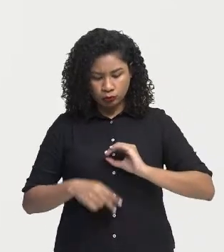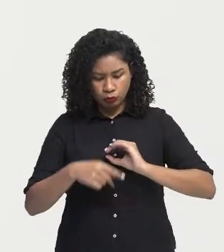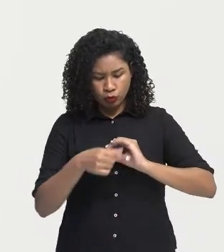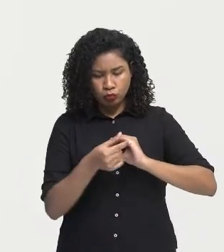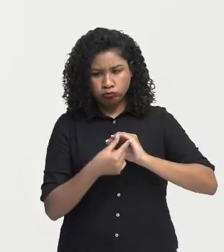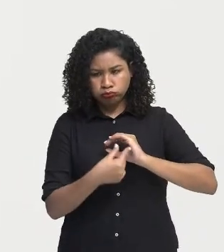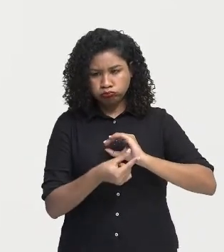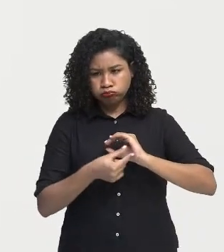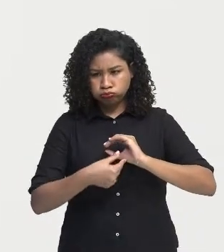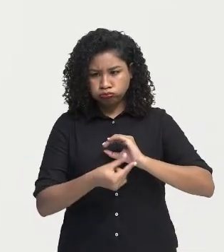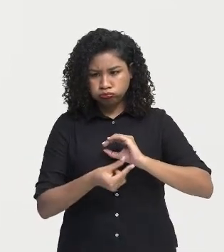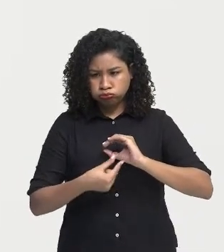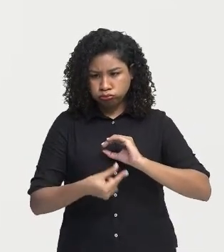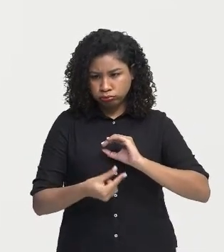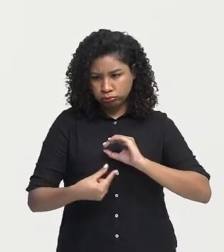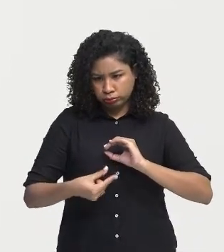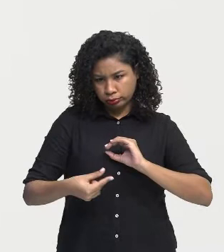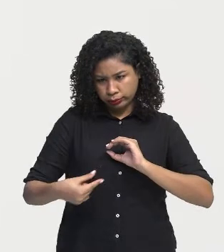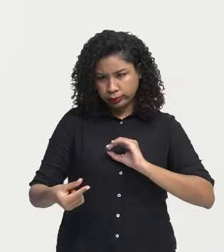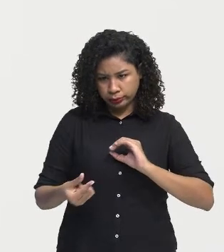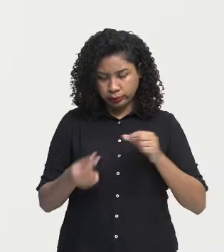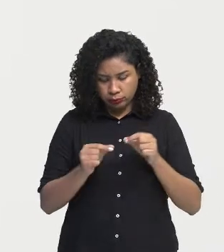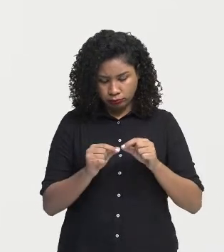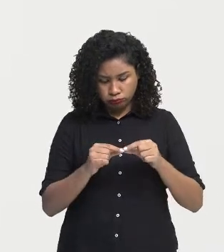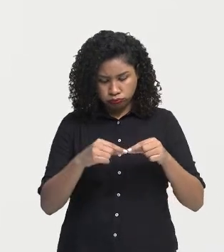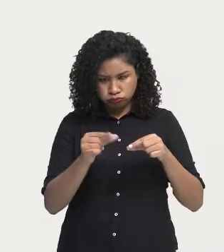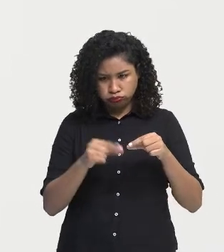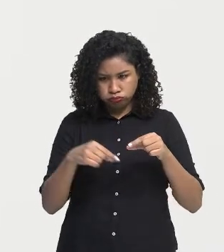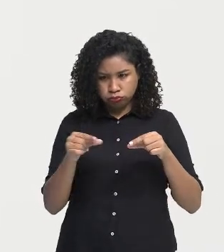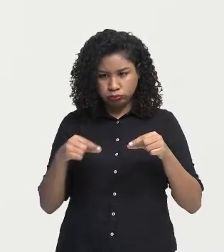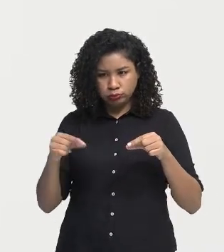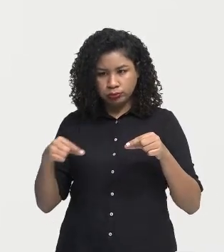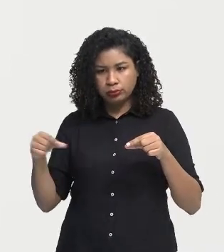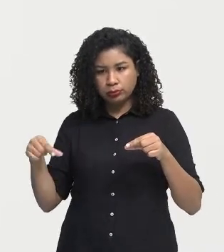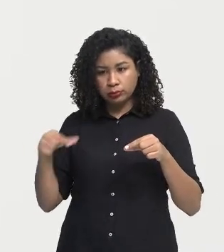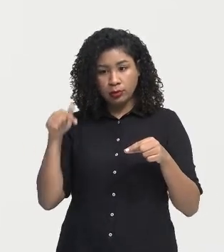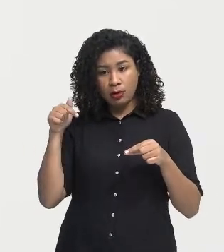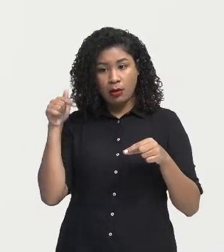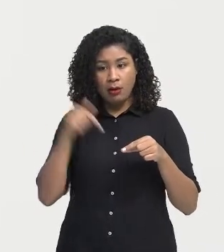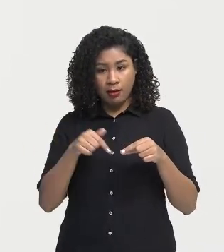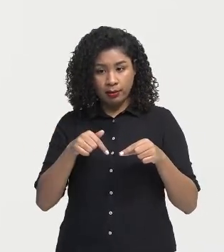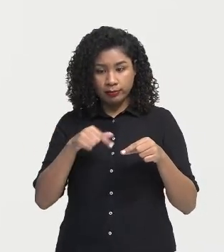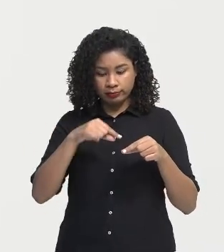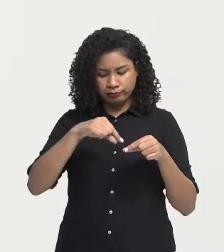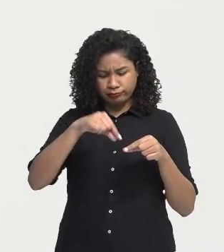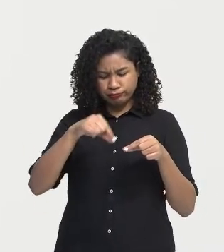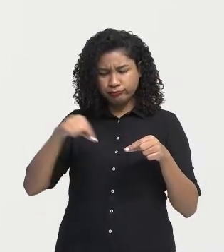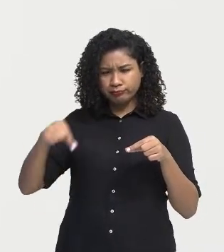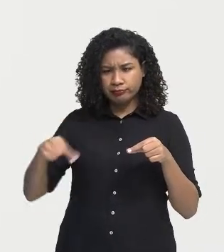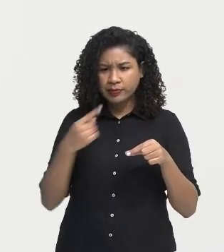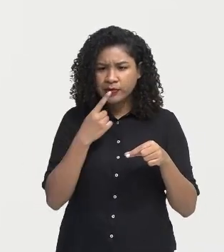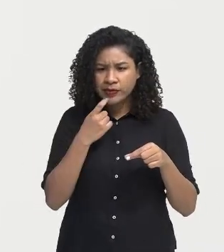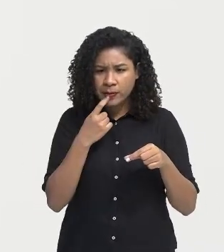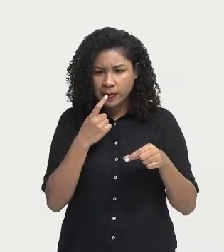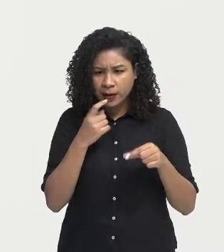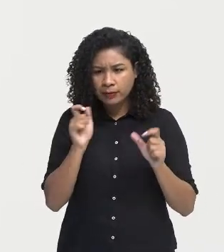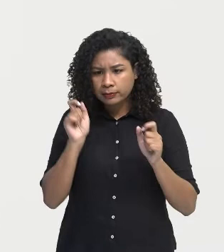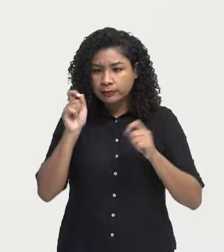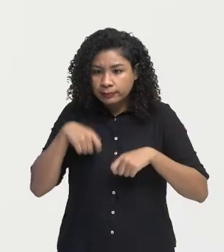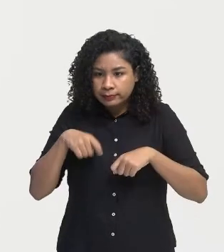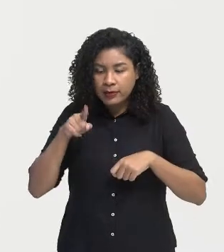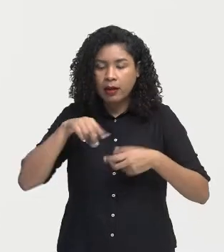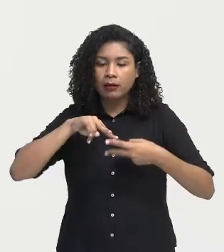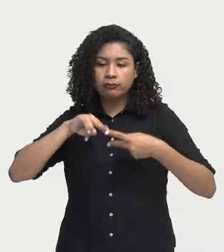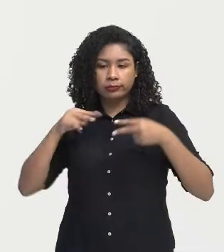que eu observo ao centro representa o material genético da mitocôndria. Ela tem aqui, ó, duas membranas, como a gente